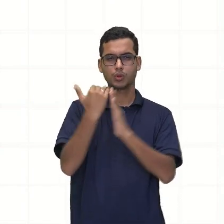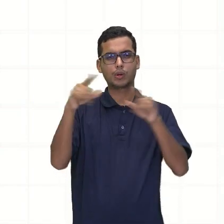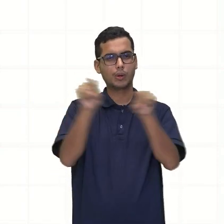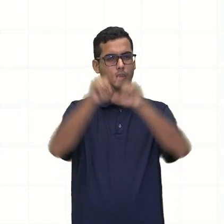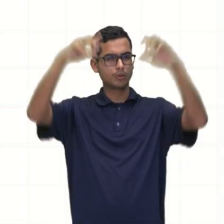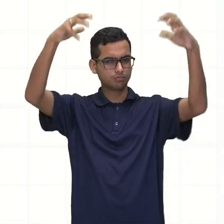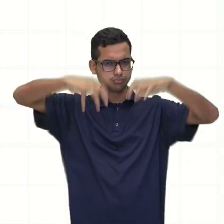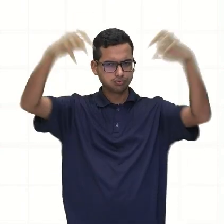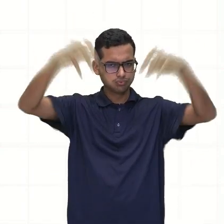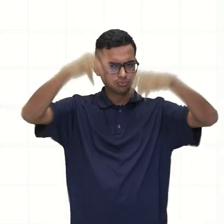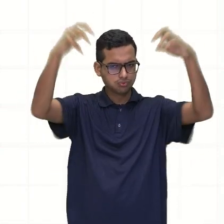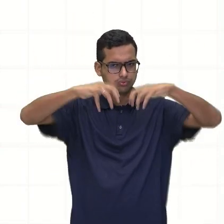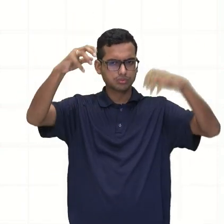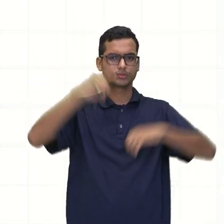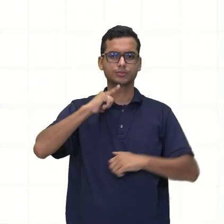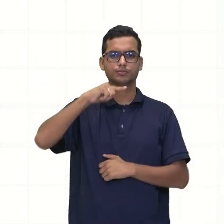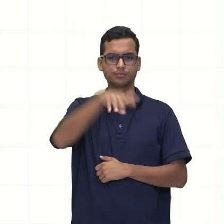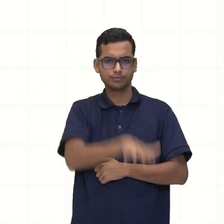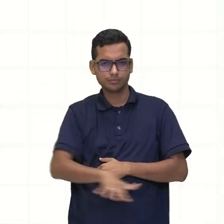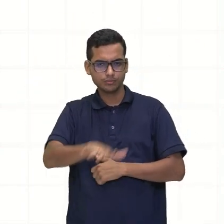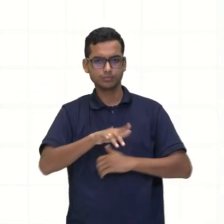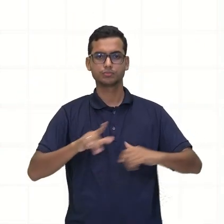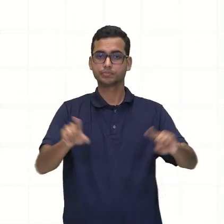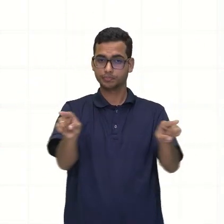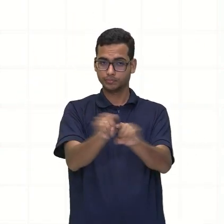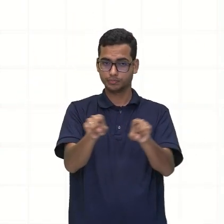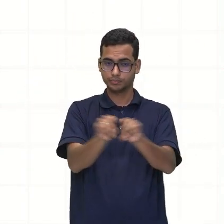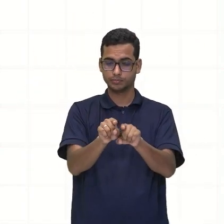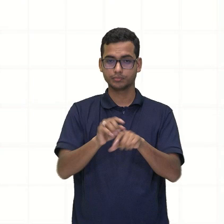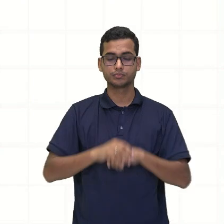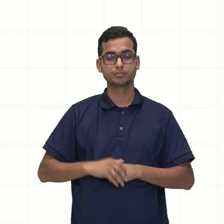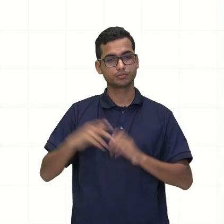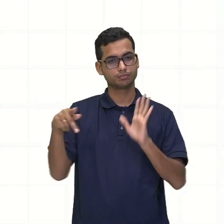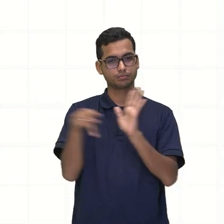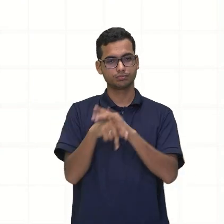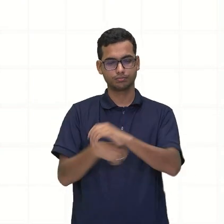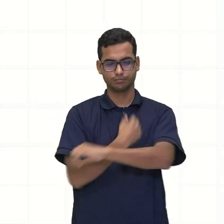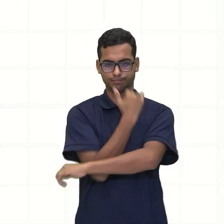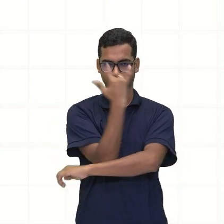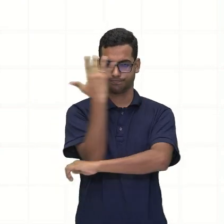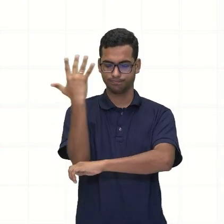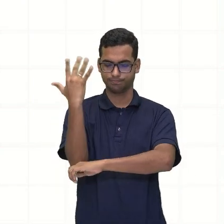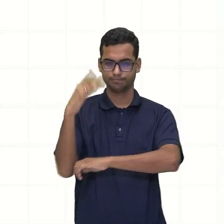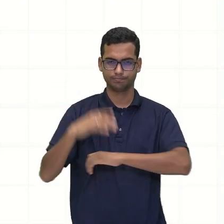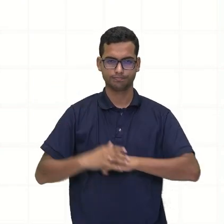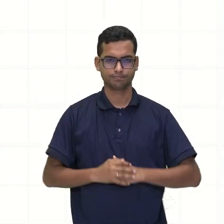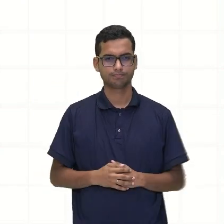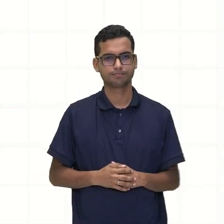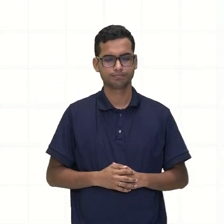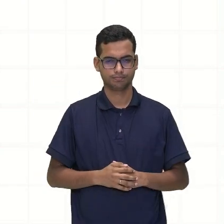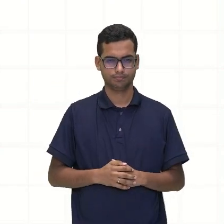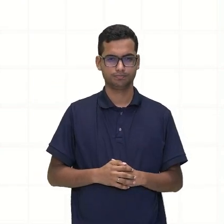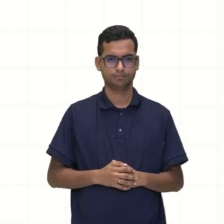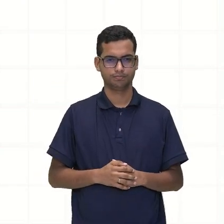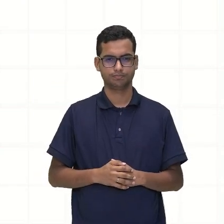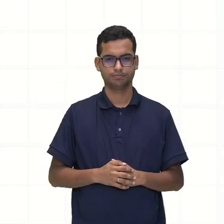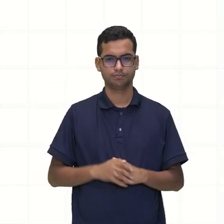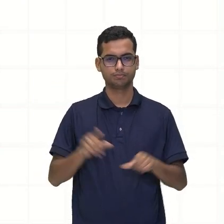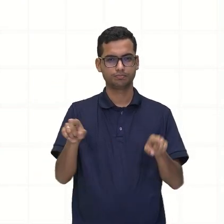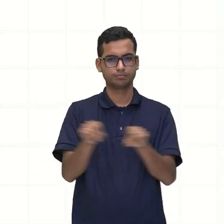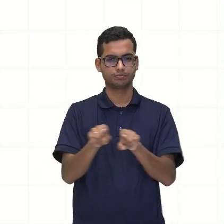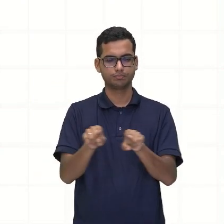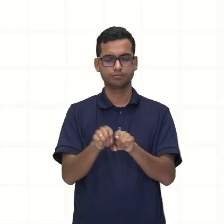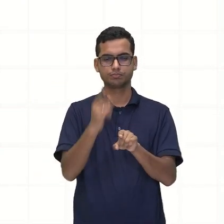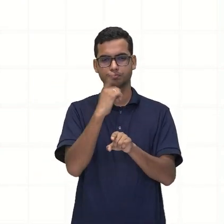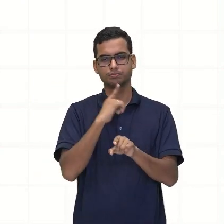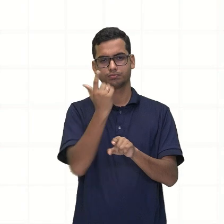que ocorrem na região, e aí até chegar ali na floresta amazônica, né, onde nós vamos conhecer os estratos, entre outras características